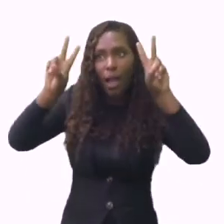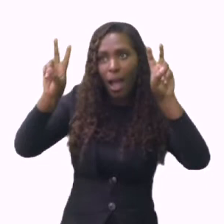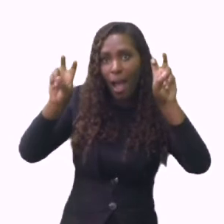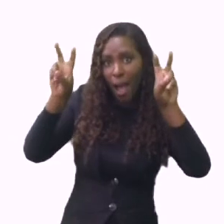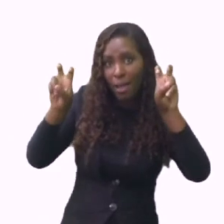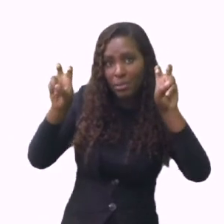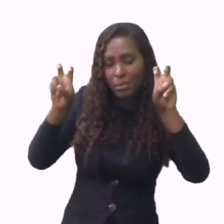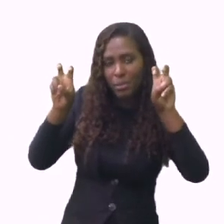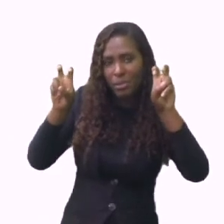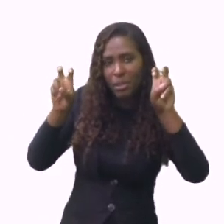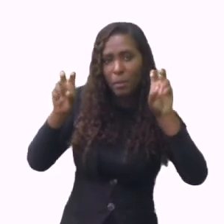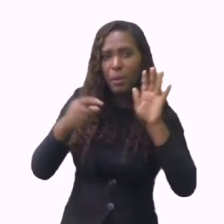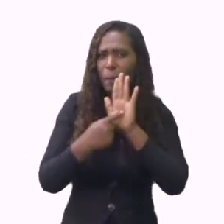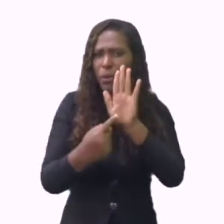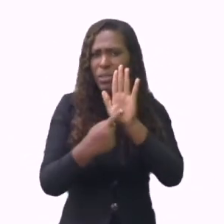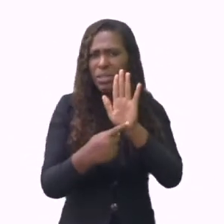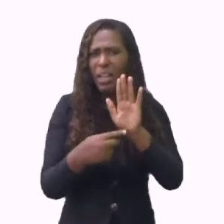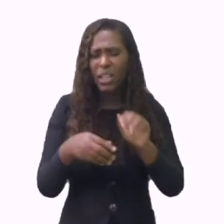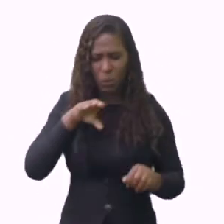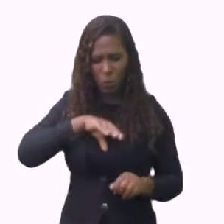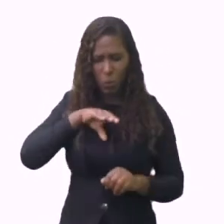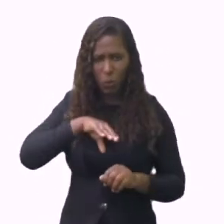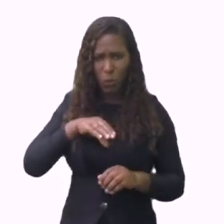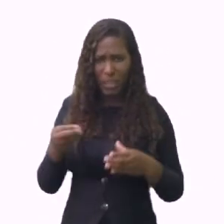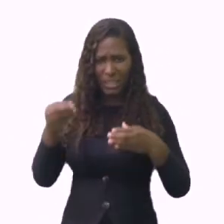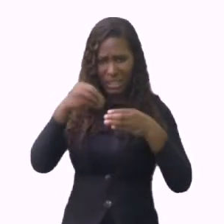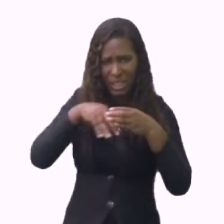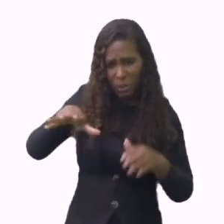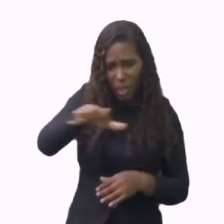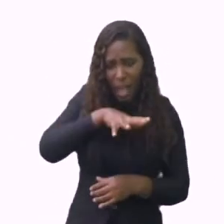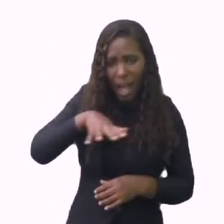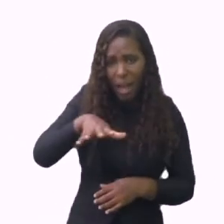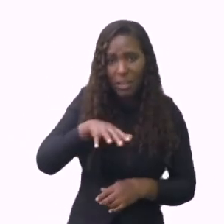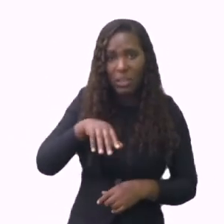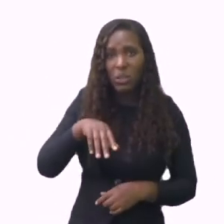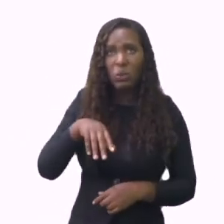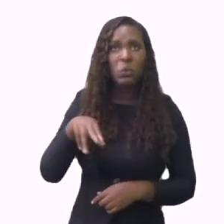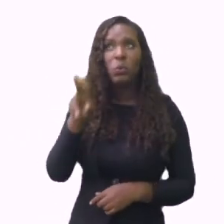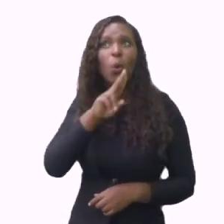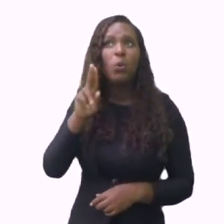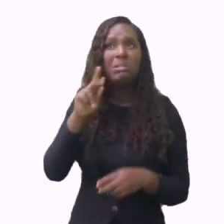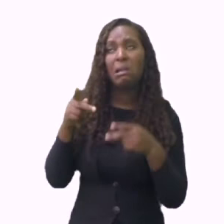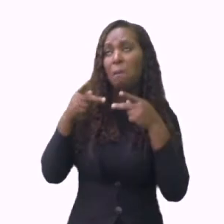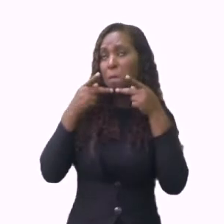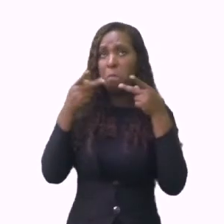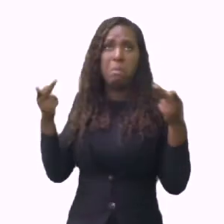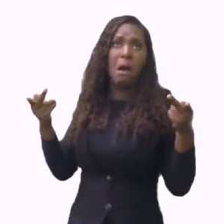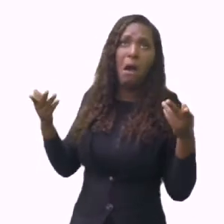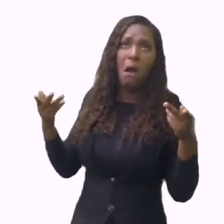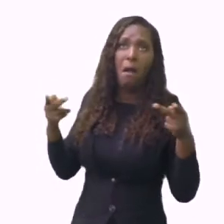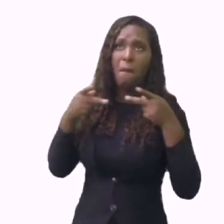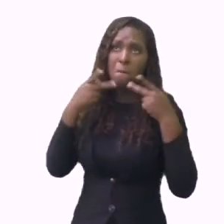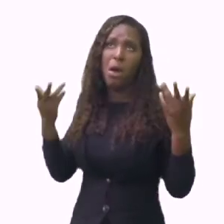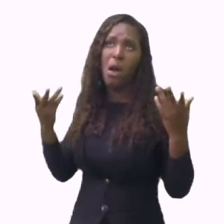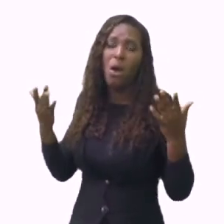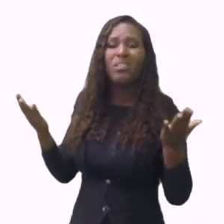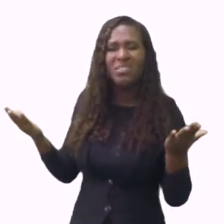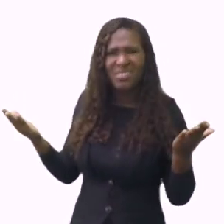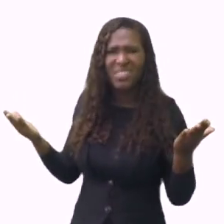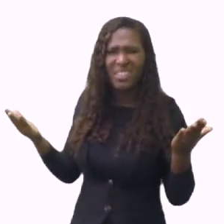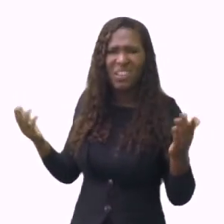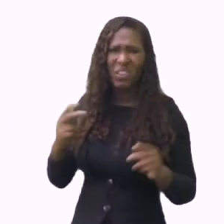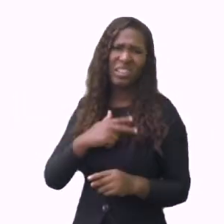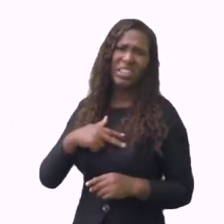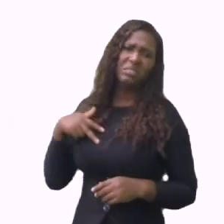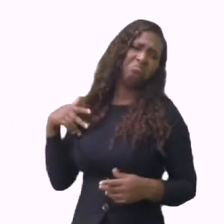entre aspas. Pô, você não foi muito bacana comigo. Então, eu consigo dizer para o leitor